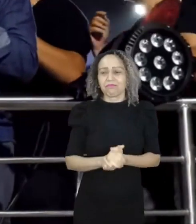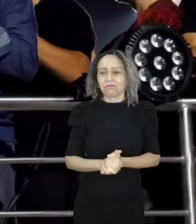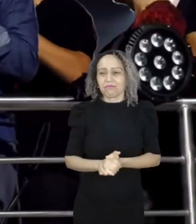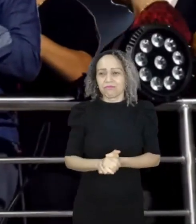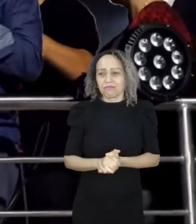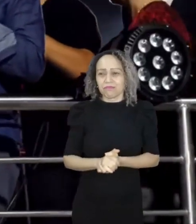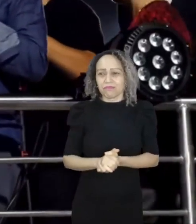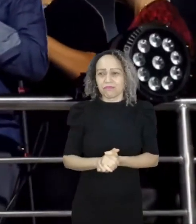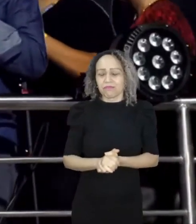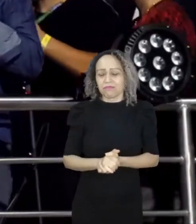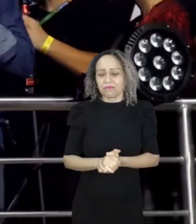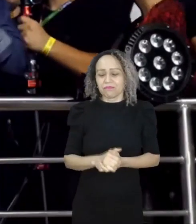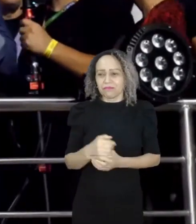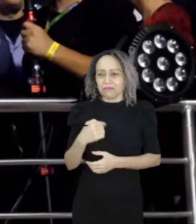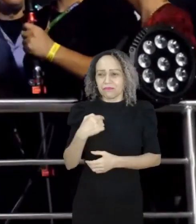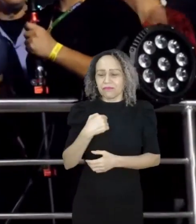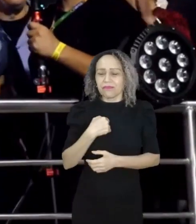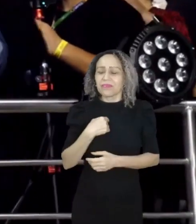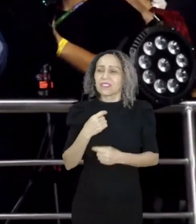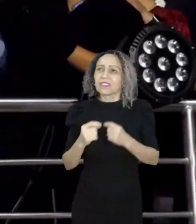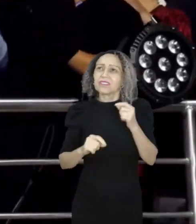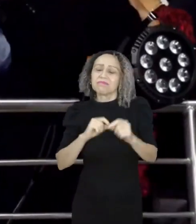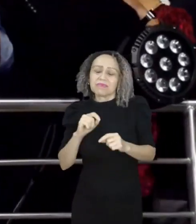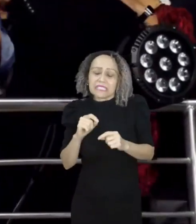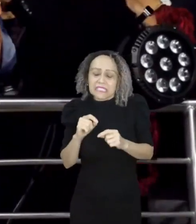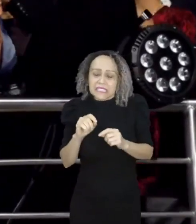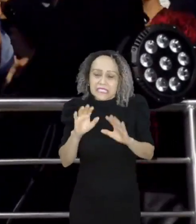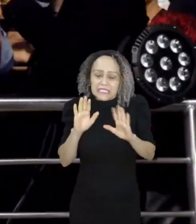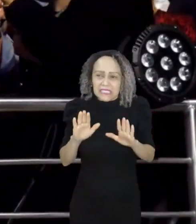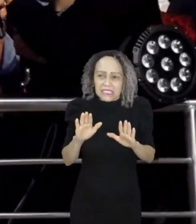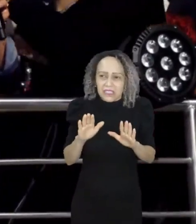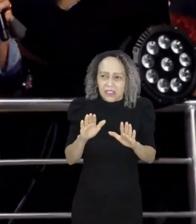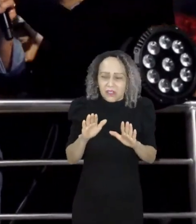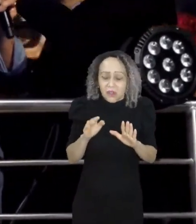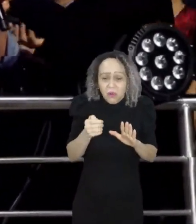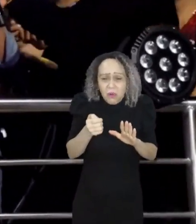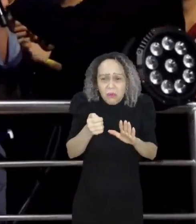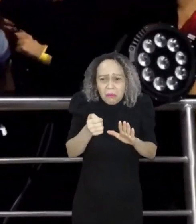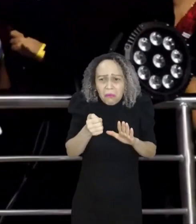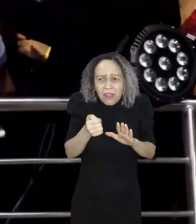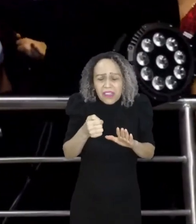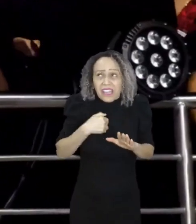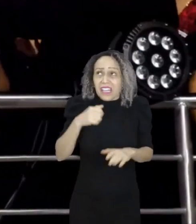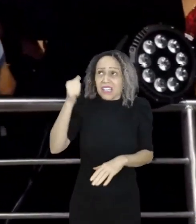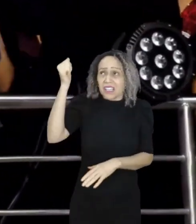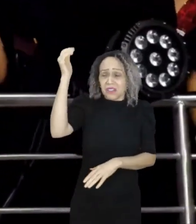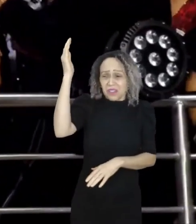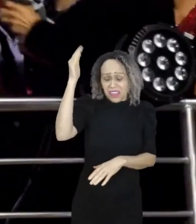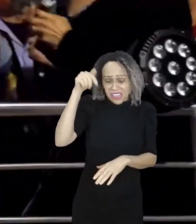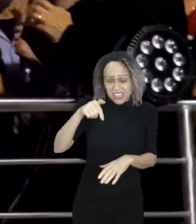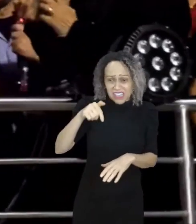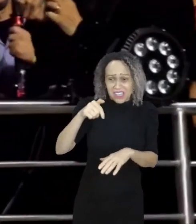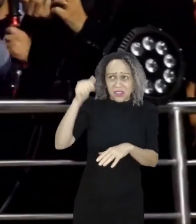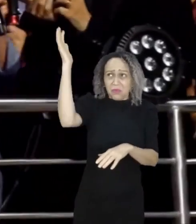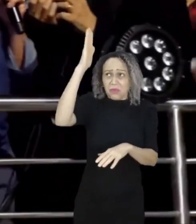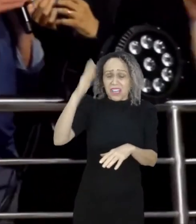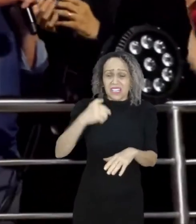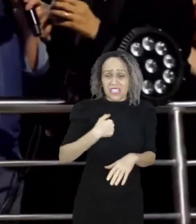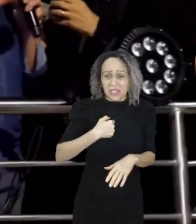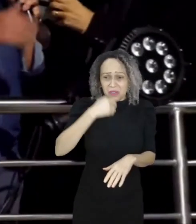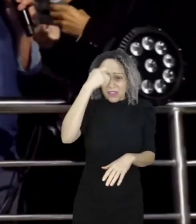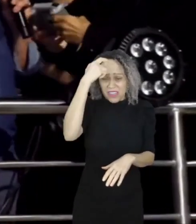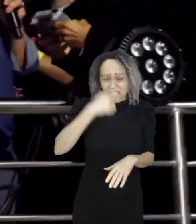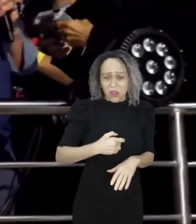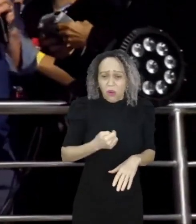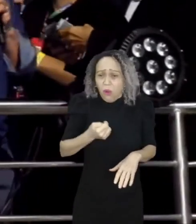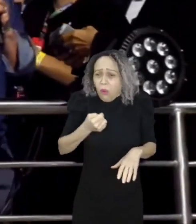Eu quase que fui enterrado vivo nesse país. Eu considero o